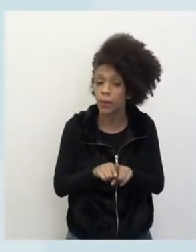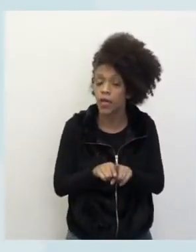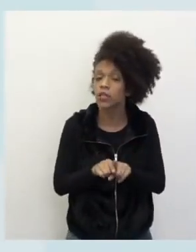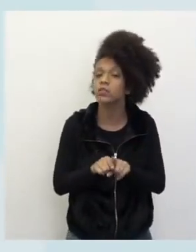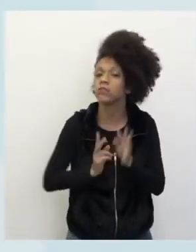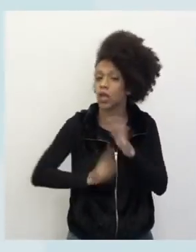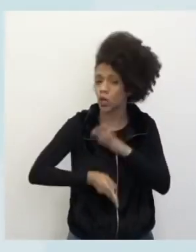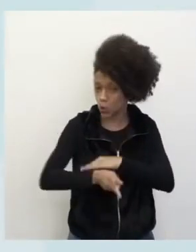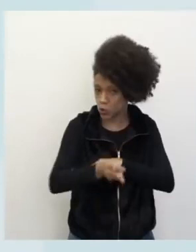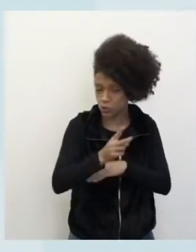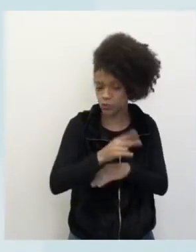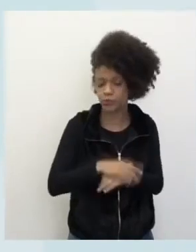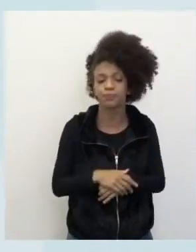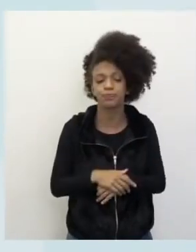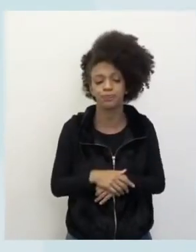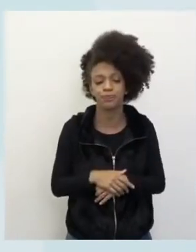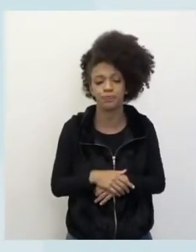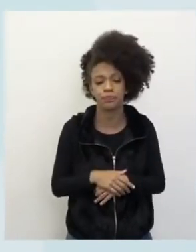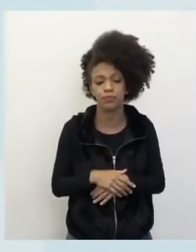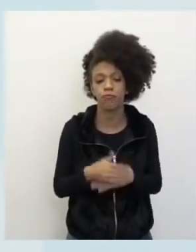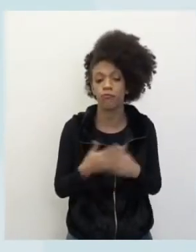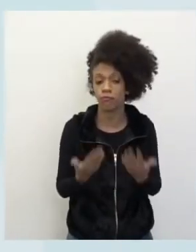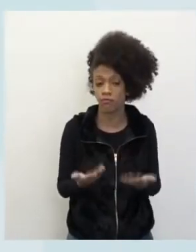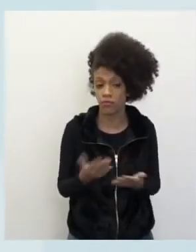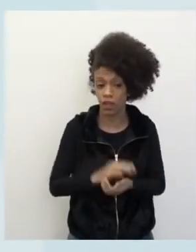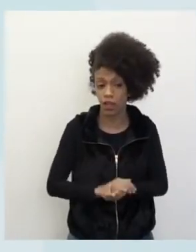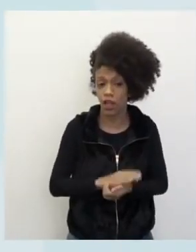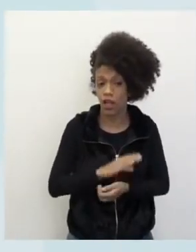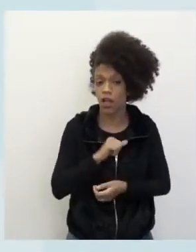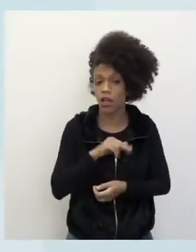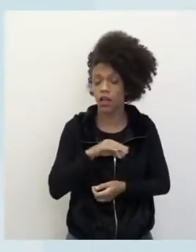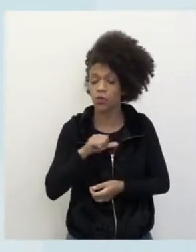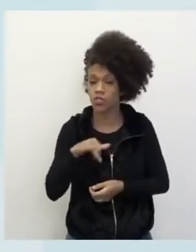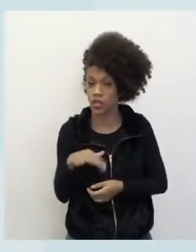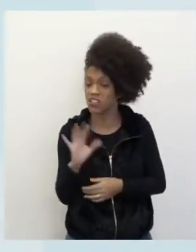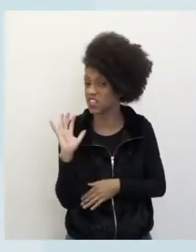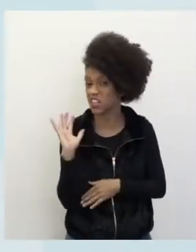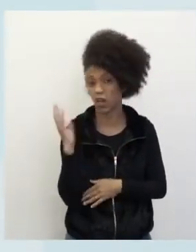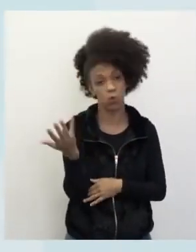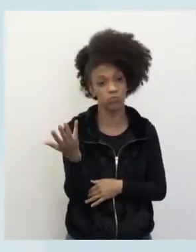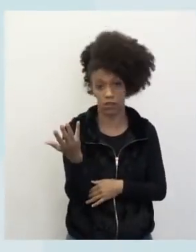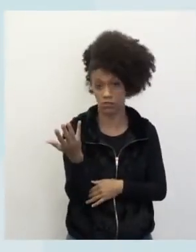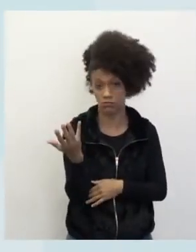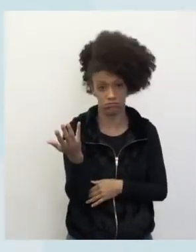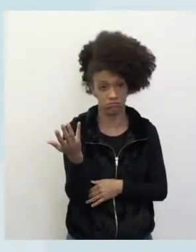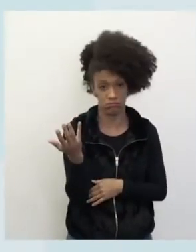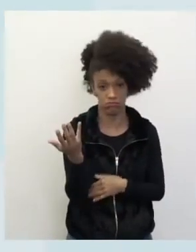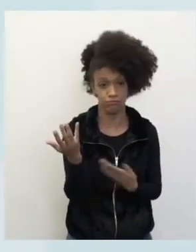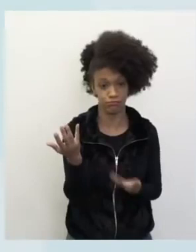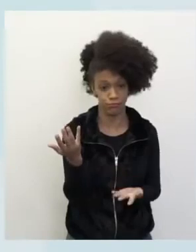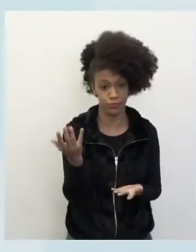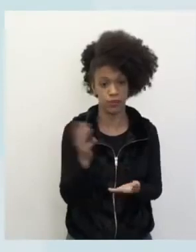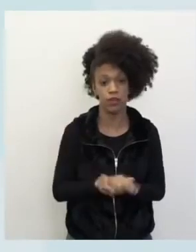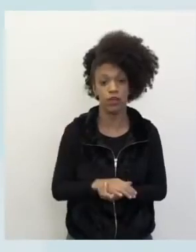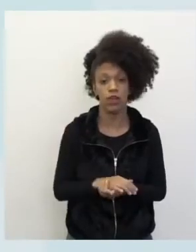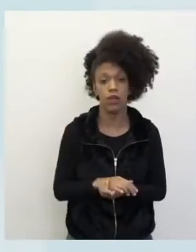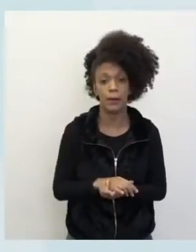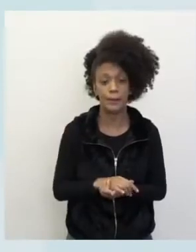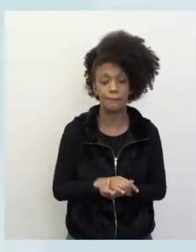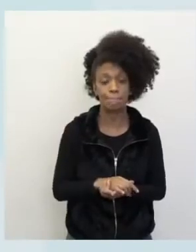consecutivas. Bora lá, as causais são aquelas de causa e consequência. Aí as consequências estão ali nas